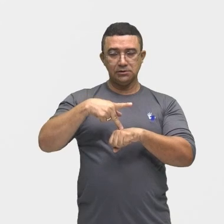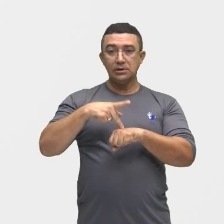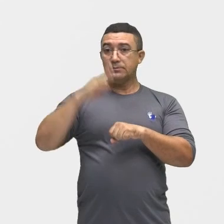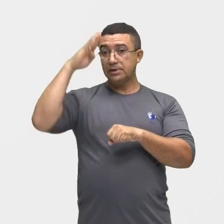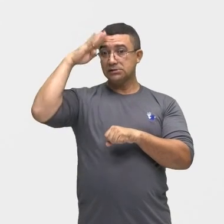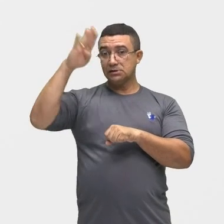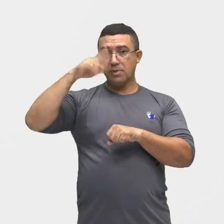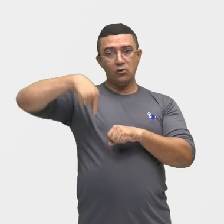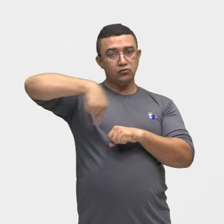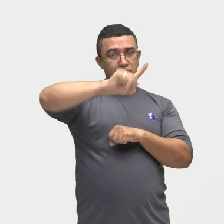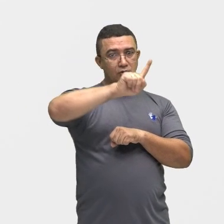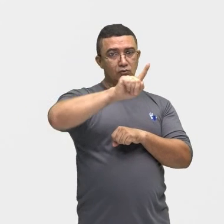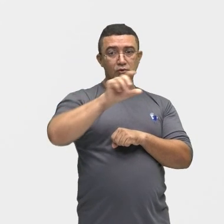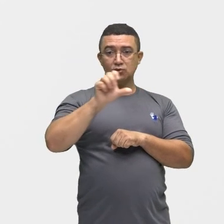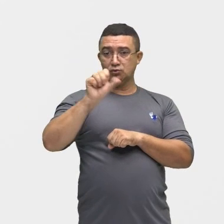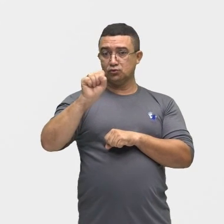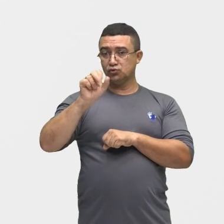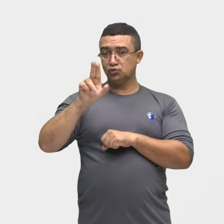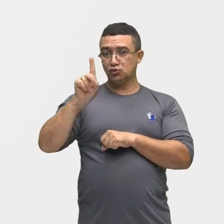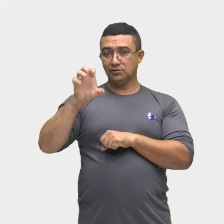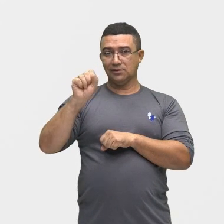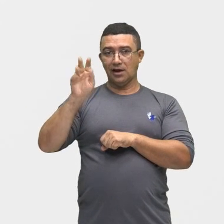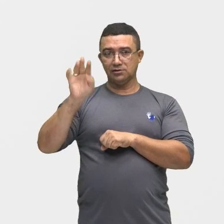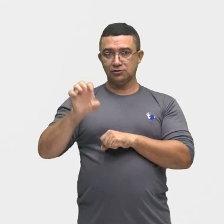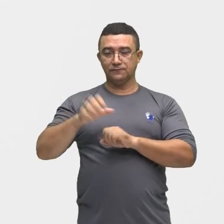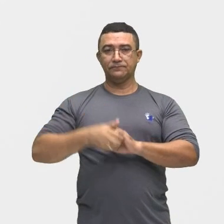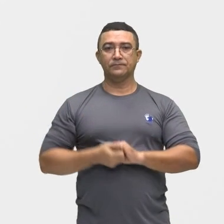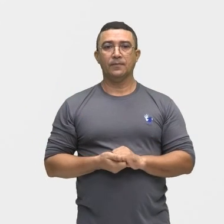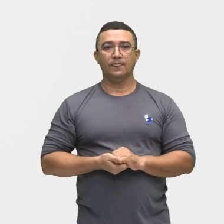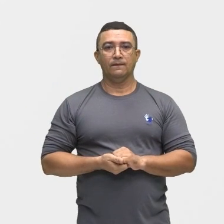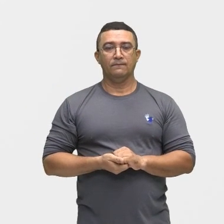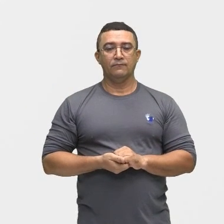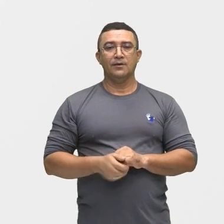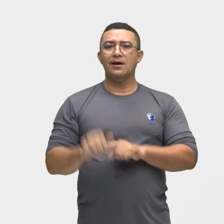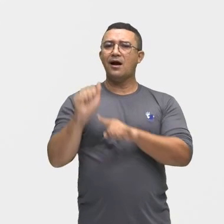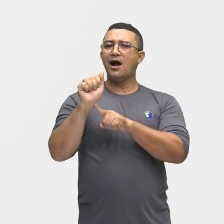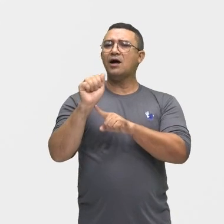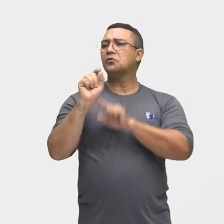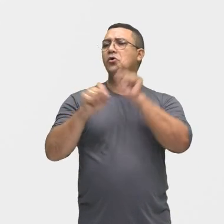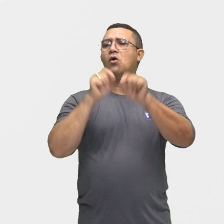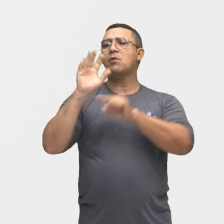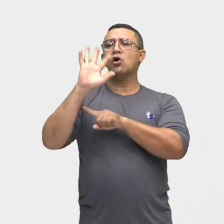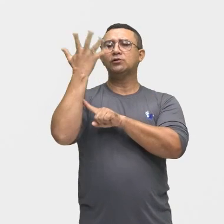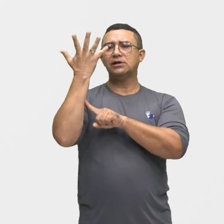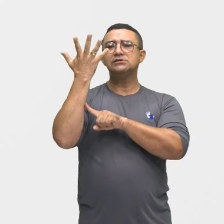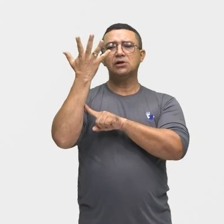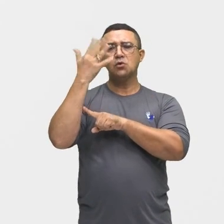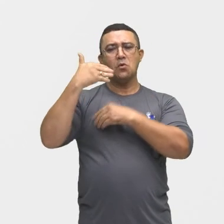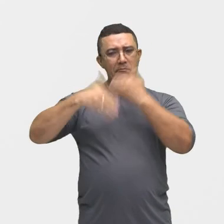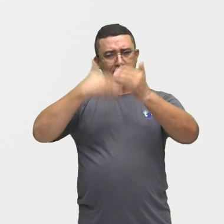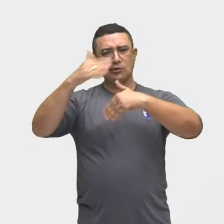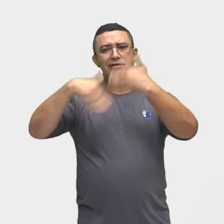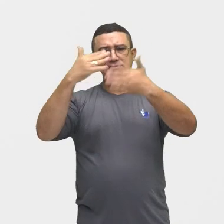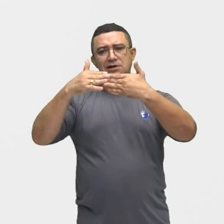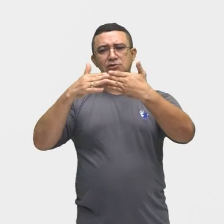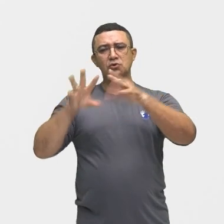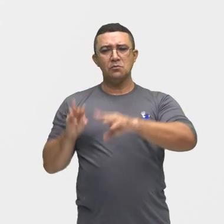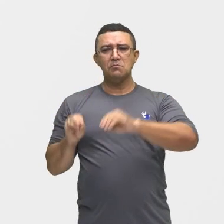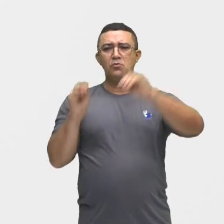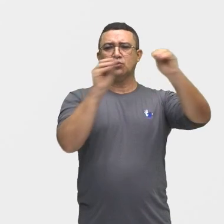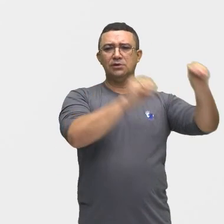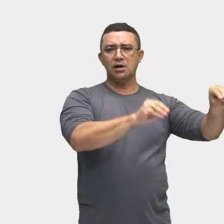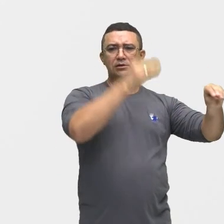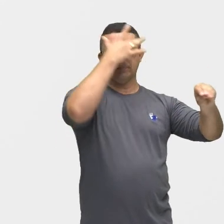Sudeste. E aí nós temos na letra A e B como se deu esse processo do êxodo nordestino do Brasil, né?